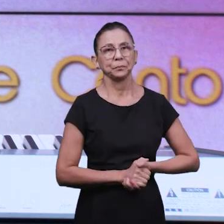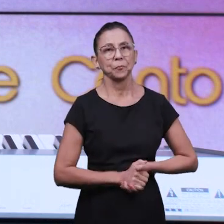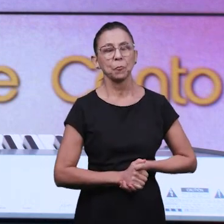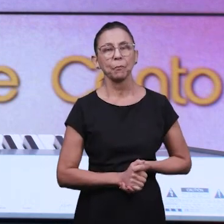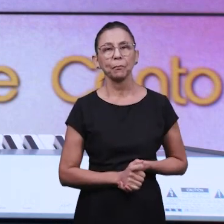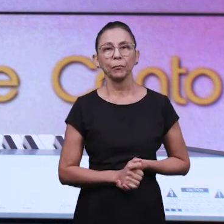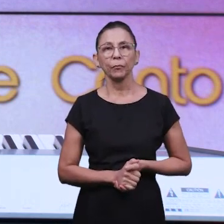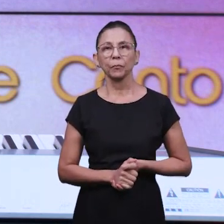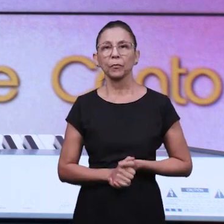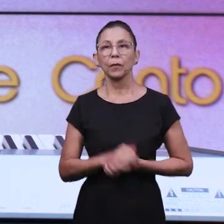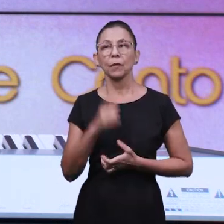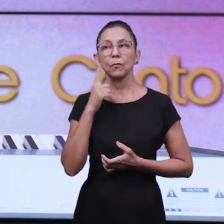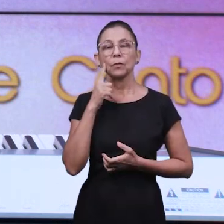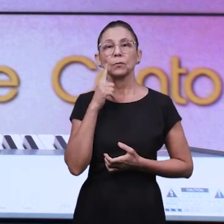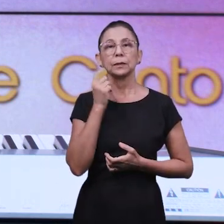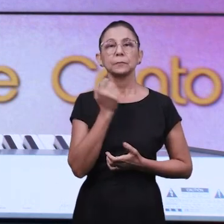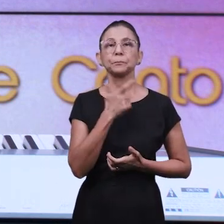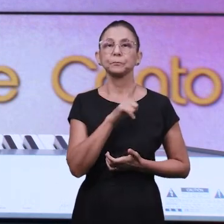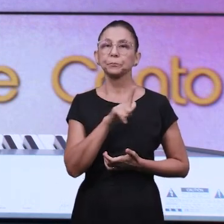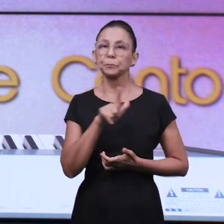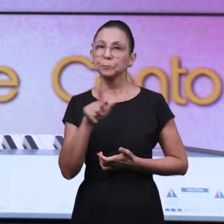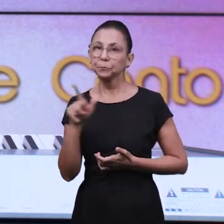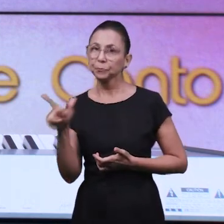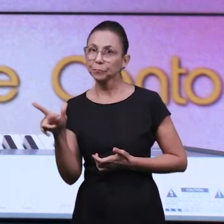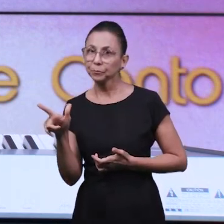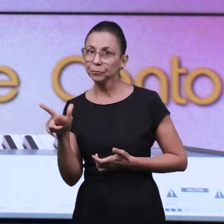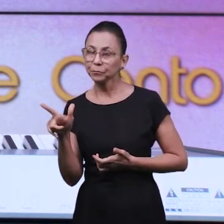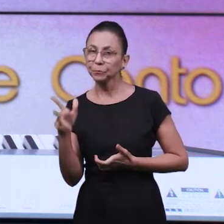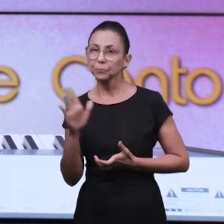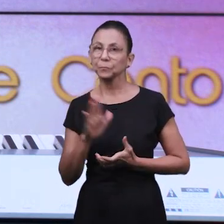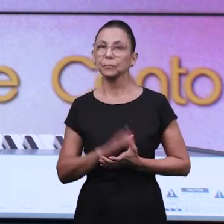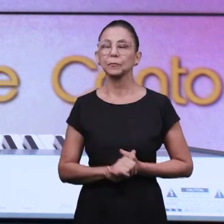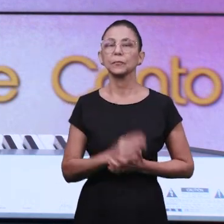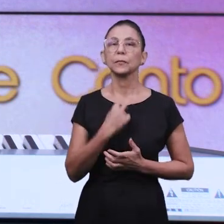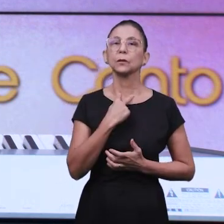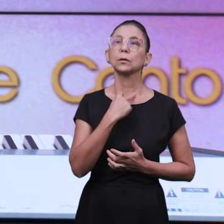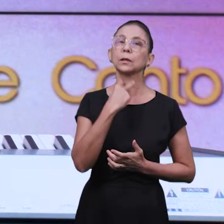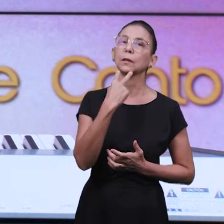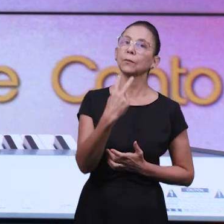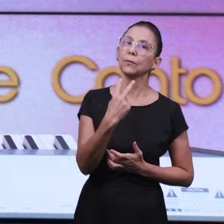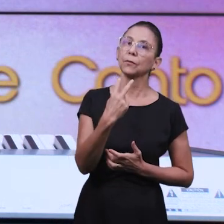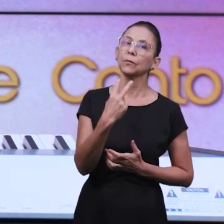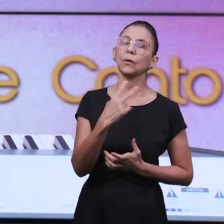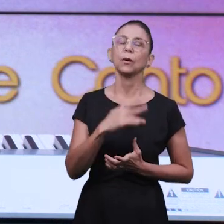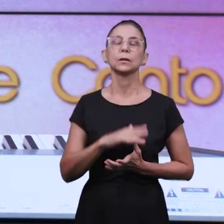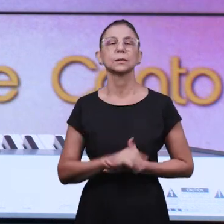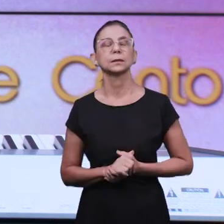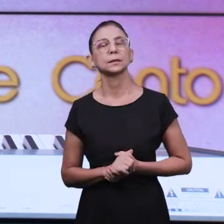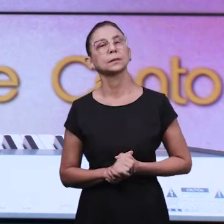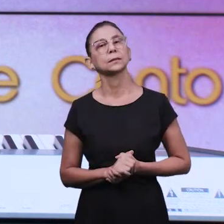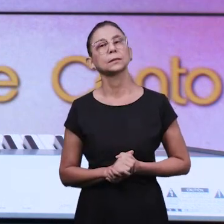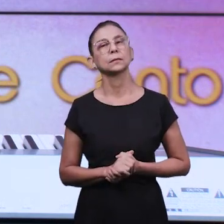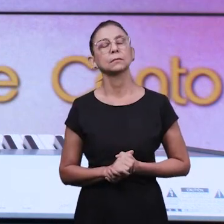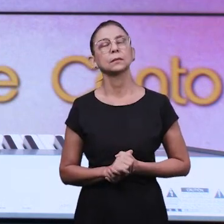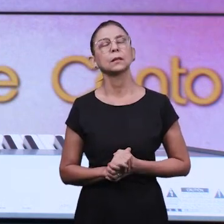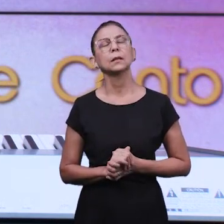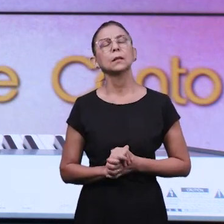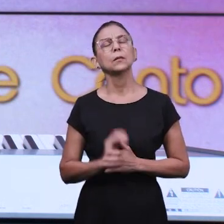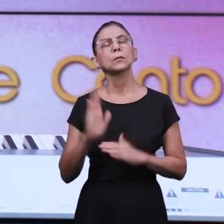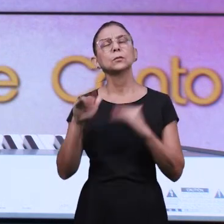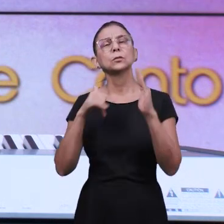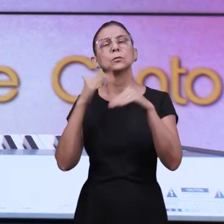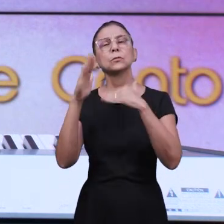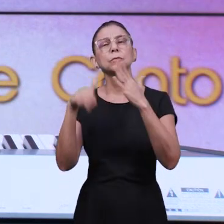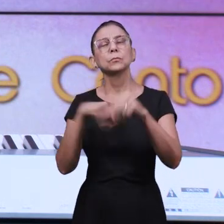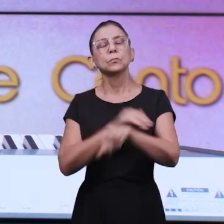irmãos possam ver em outro instrumento, ou seja, outro corpo, outra voz, essa questão da